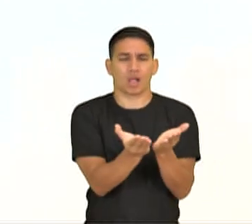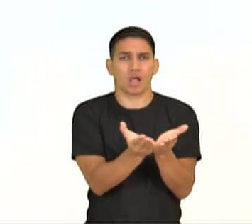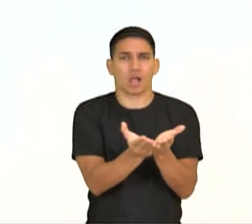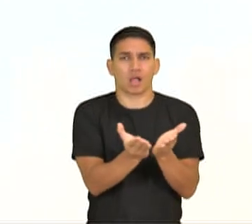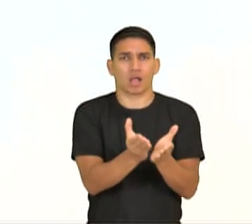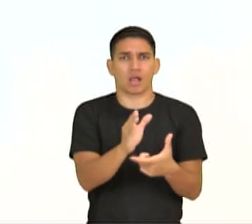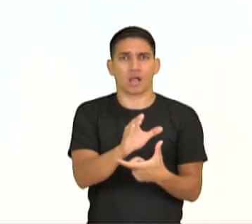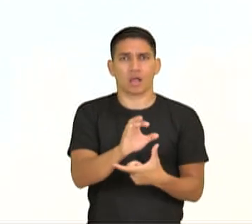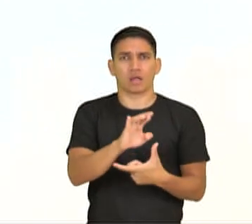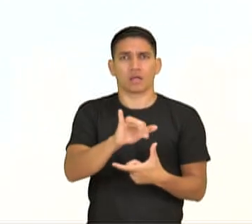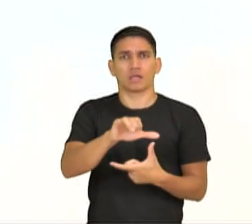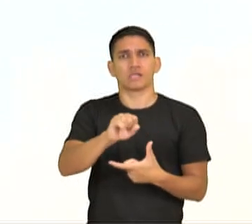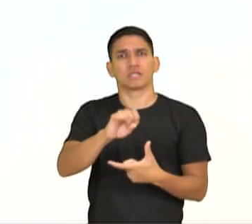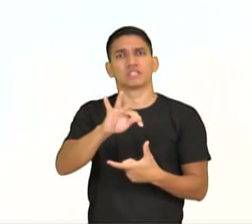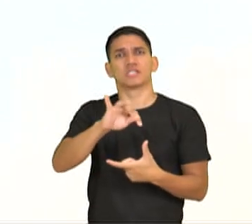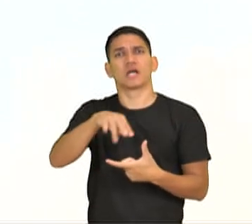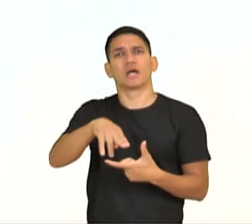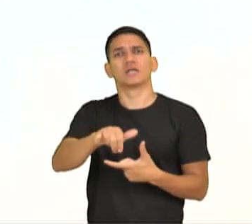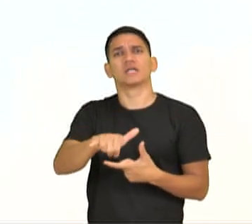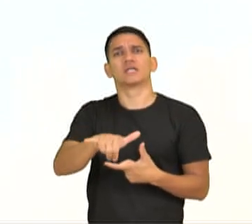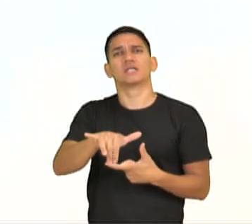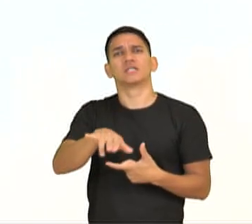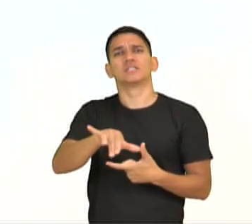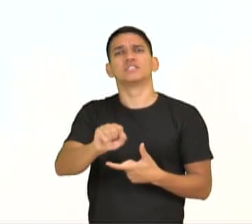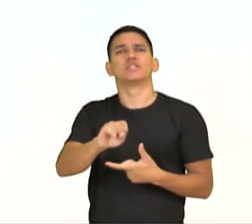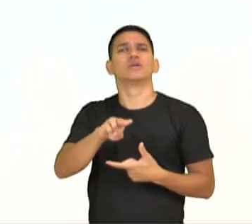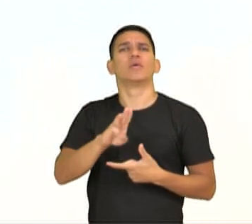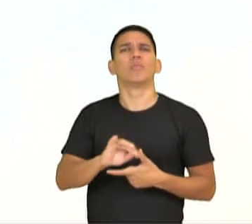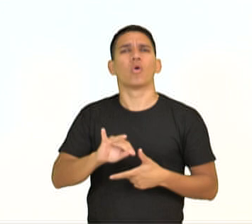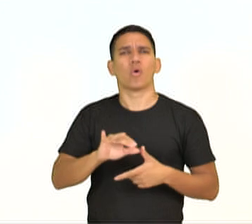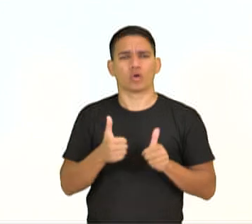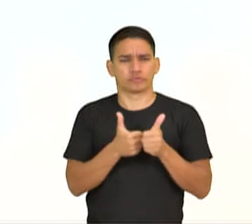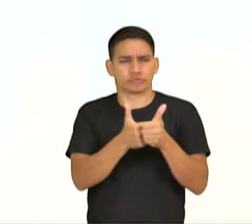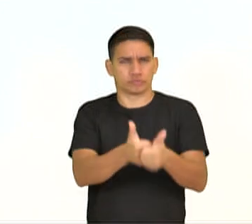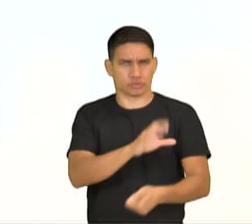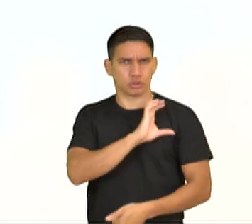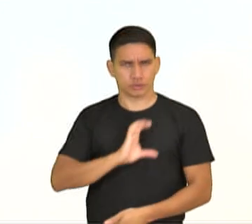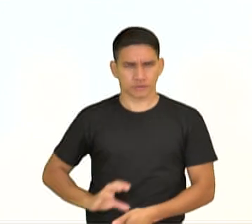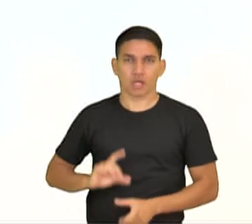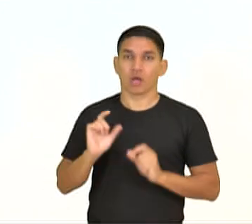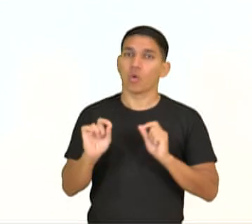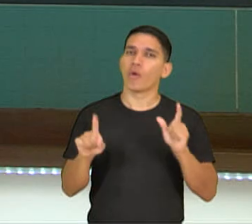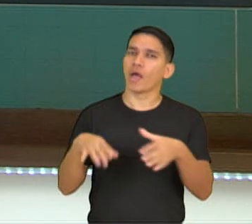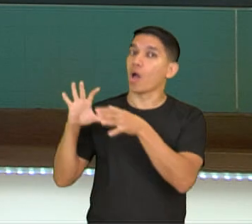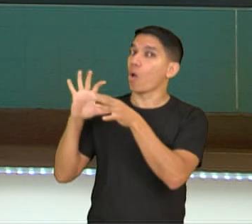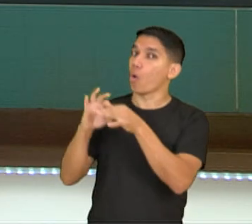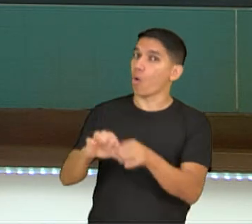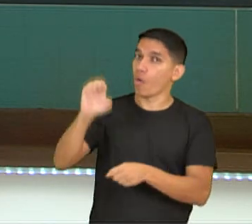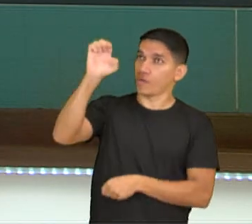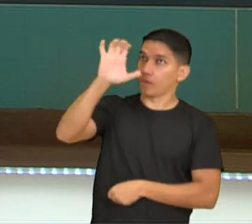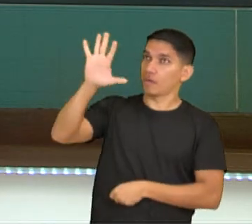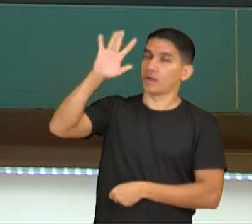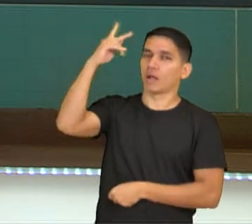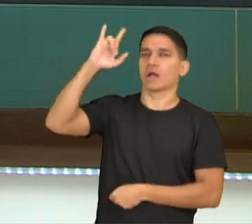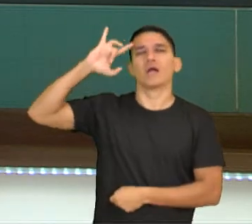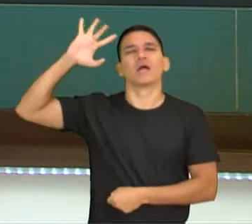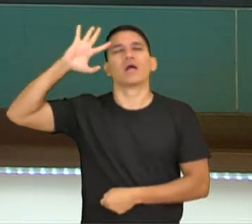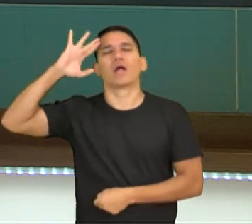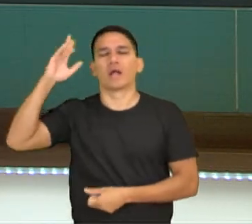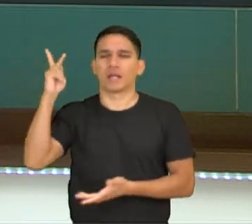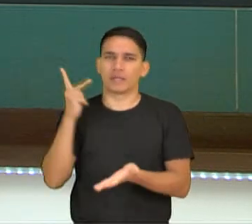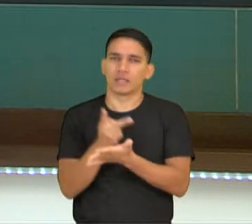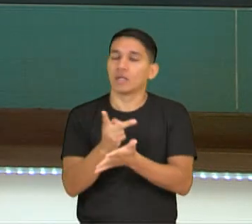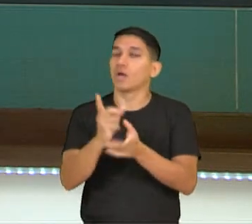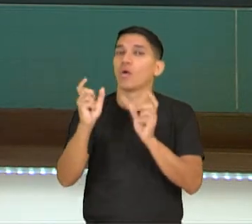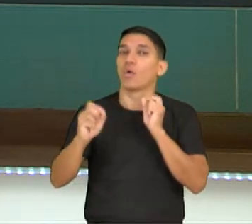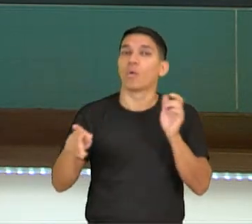principal religião desse momento. Nós estamos olhando para o contexto europeu, a filosofia, ela tem esse caráter eurocêntrico nesse